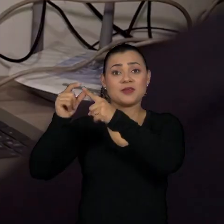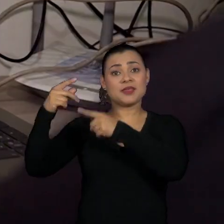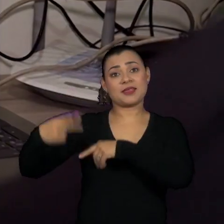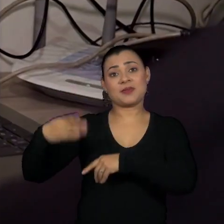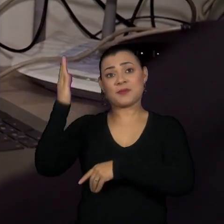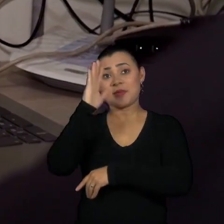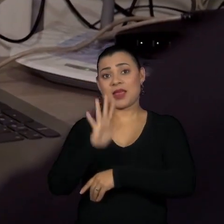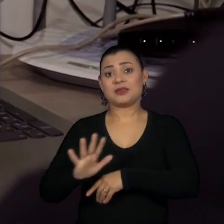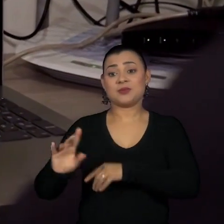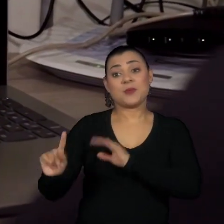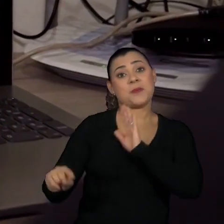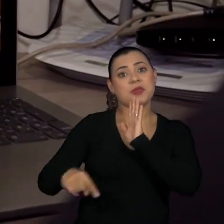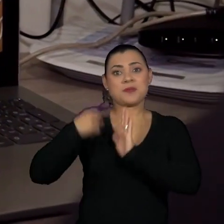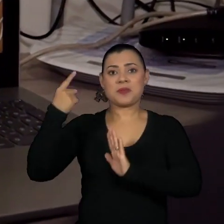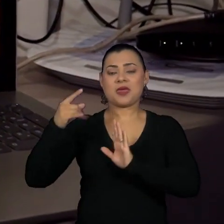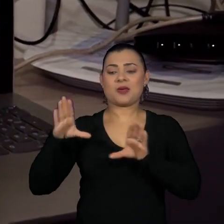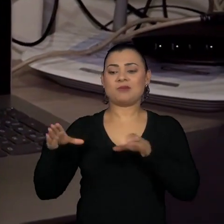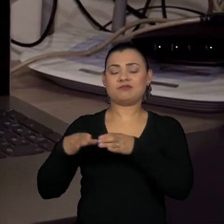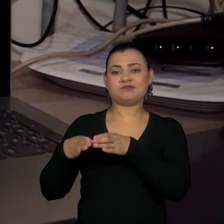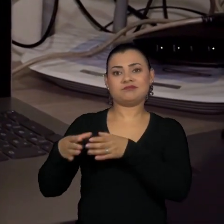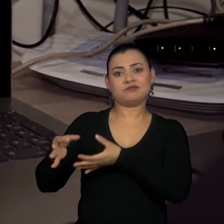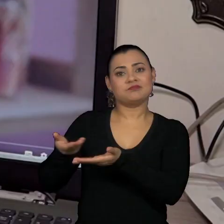país.